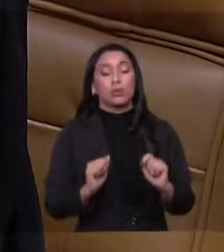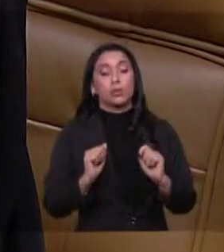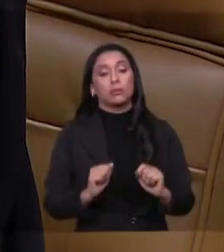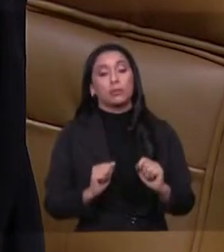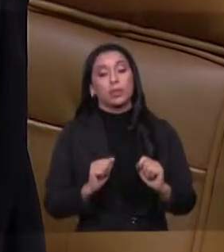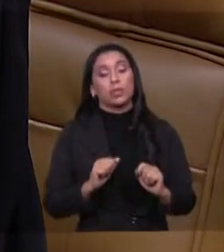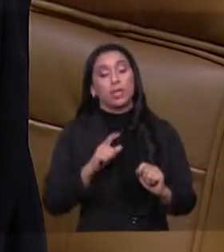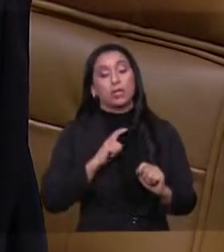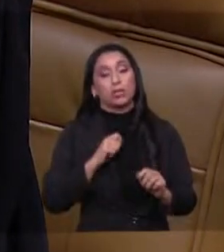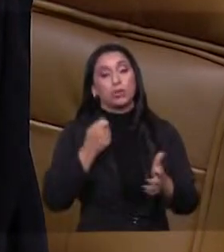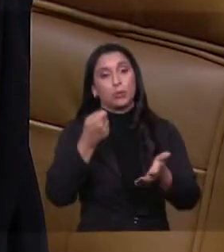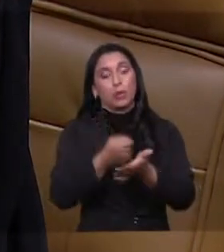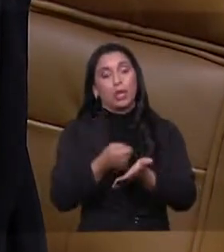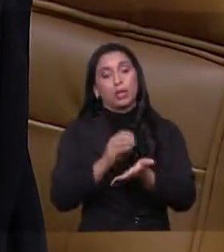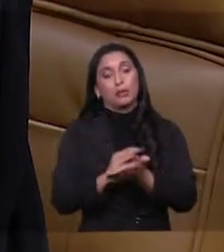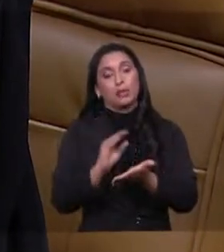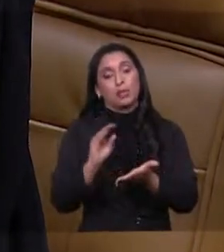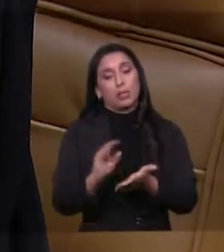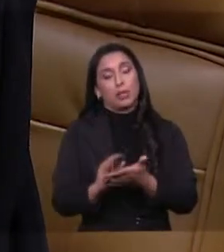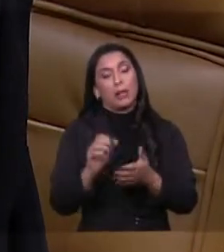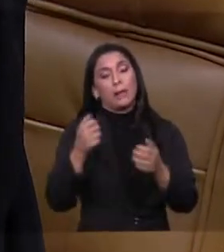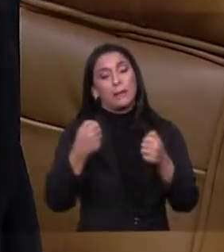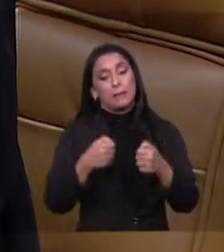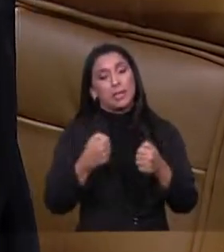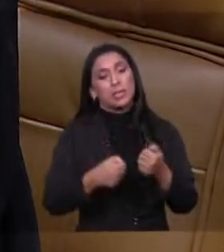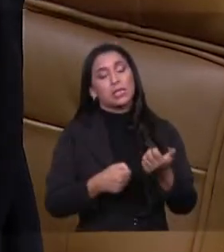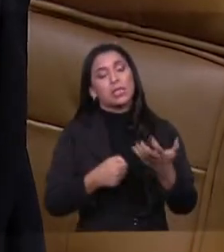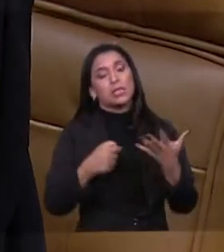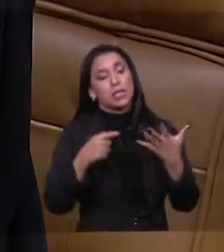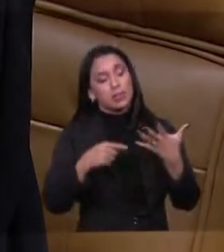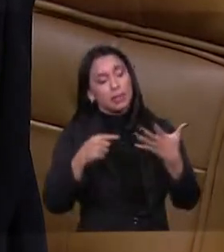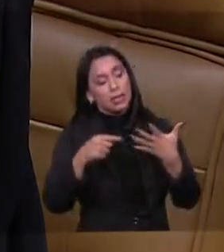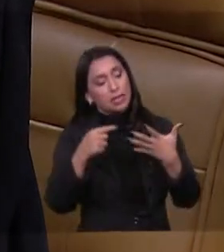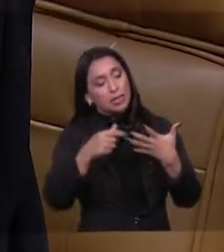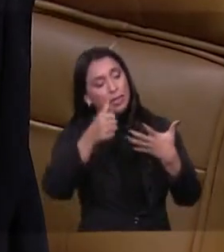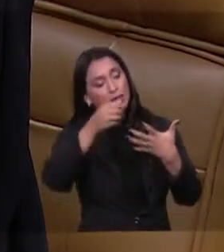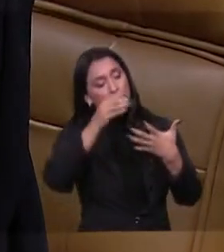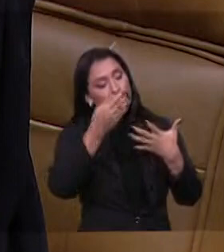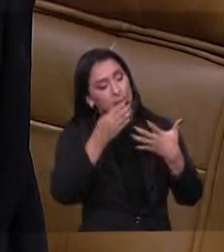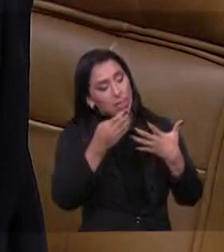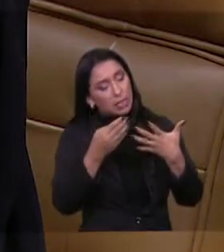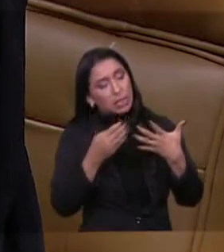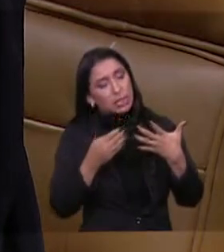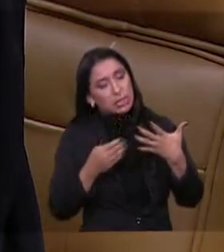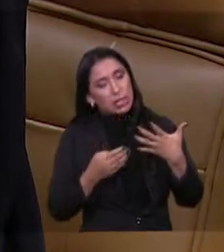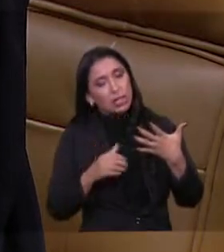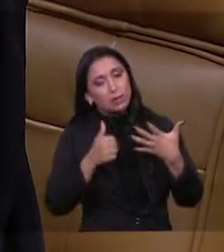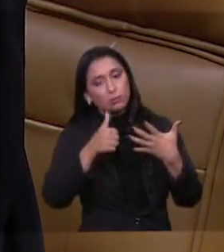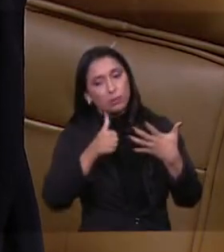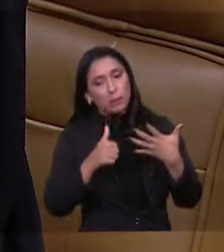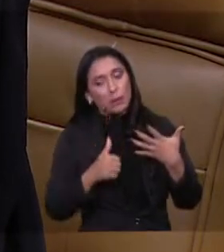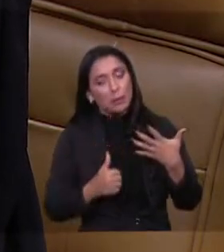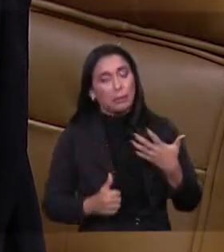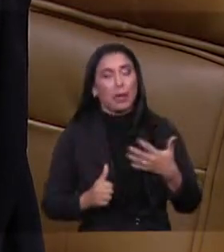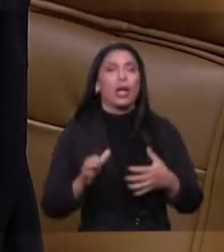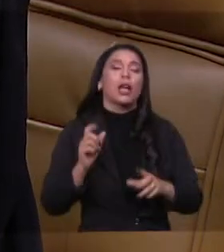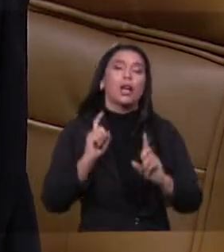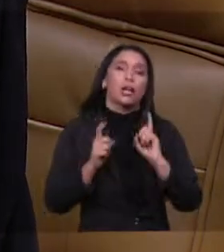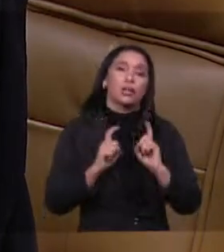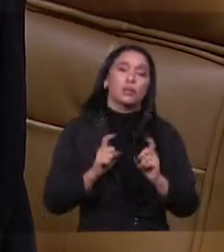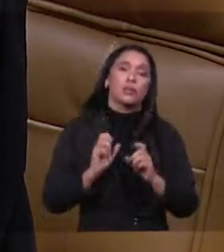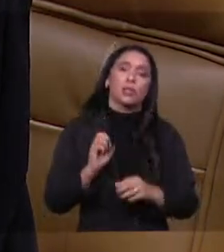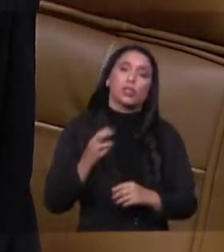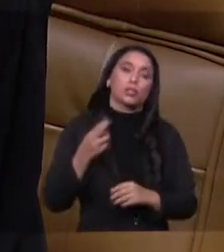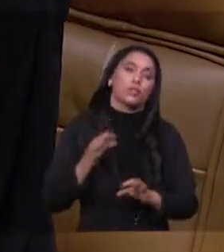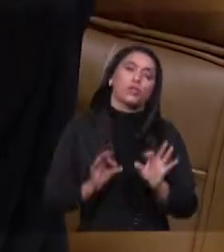de cabimento de indenização deve ser analisada caso a caso, após procedimento administrativo ou judicial,